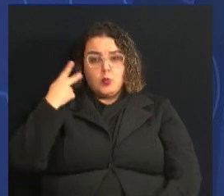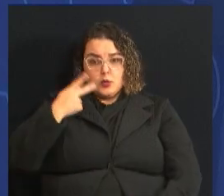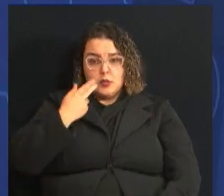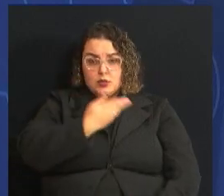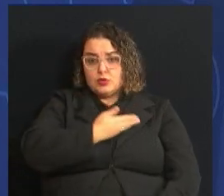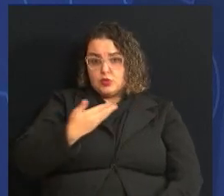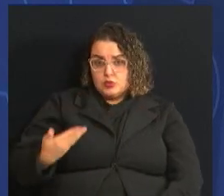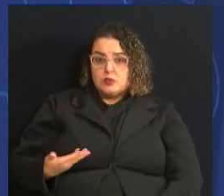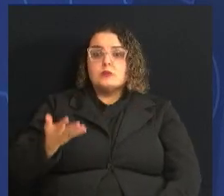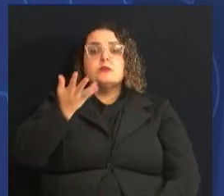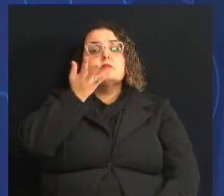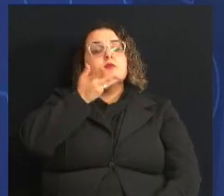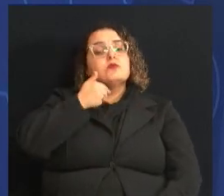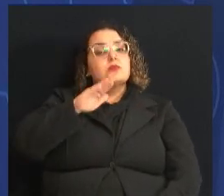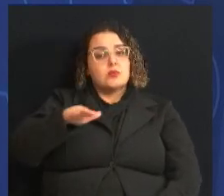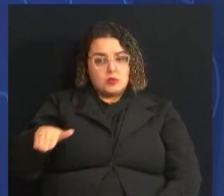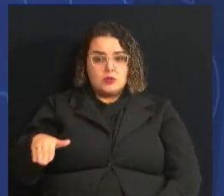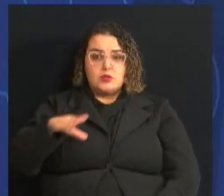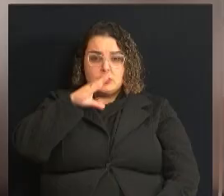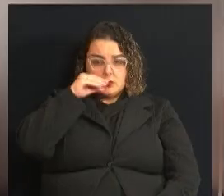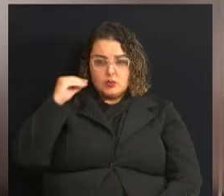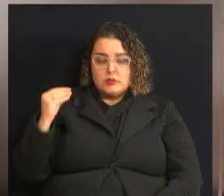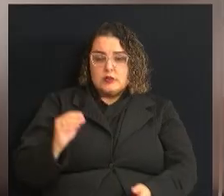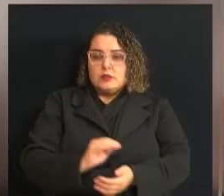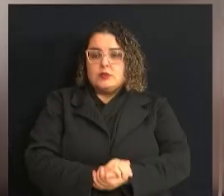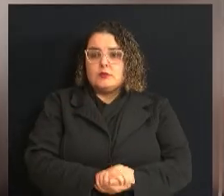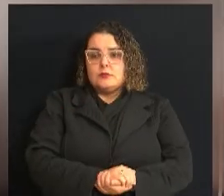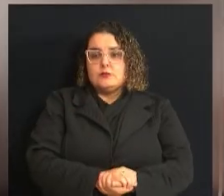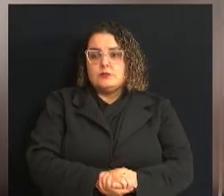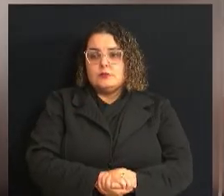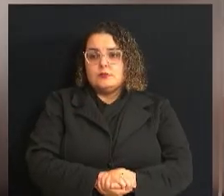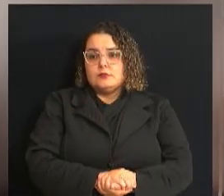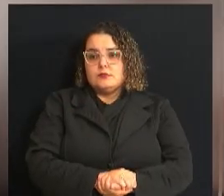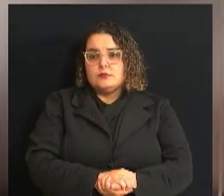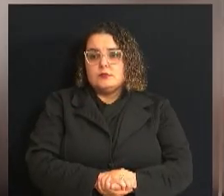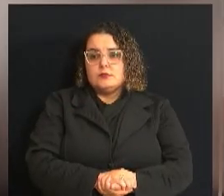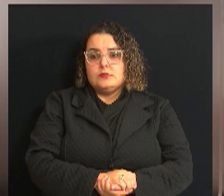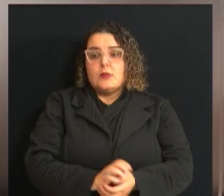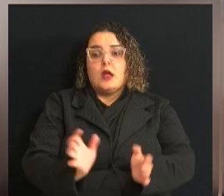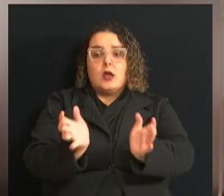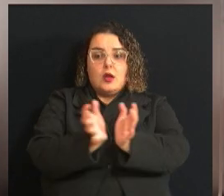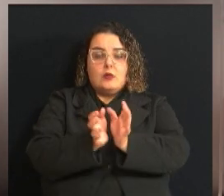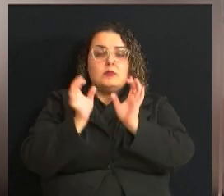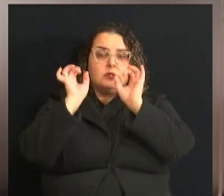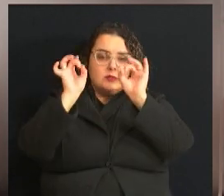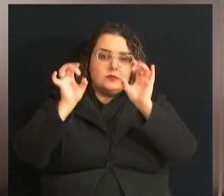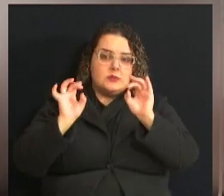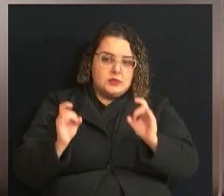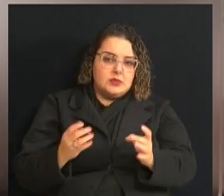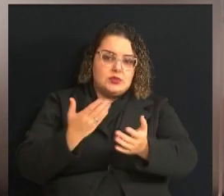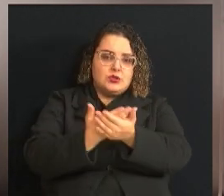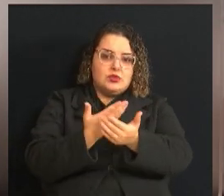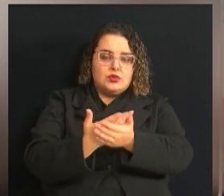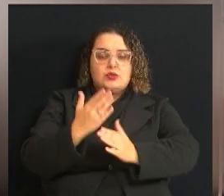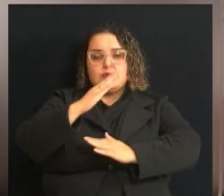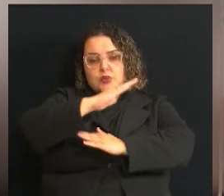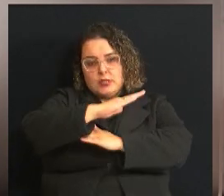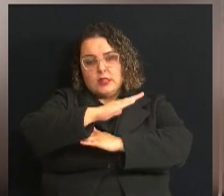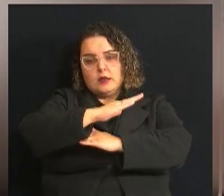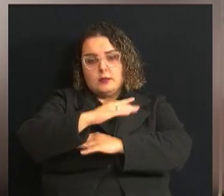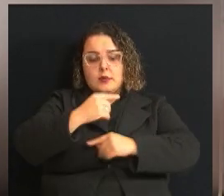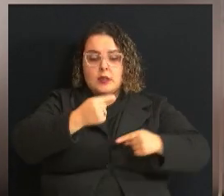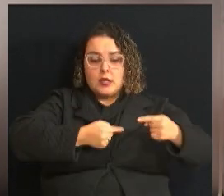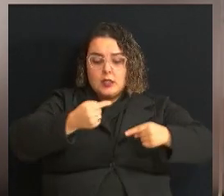para crianças e adolescentes. A Comissão Especial de Estudos da Câmara, que analisa e